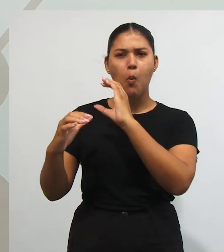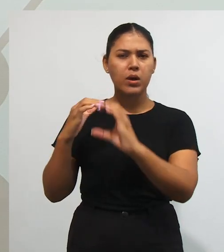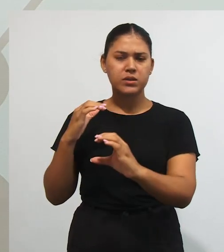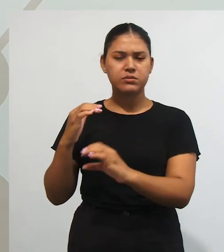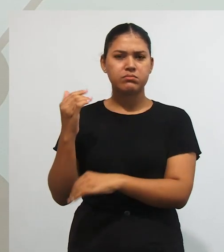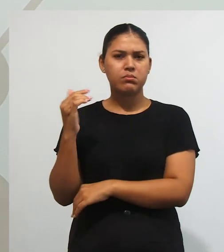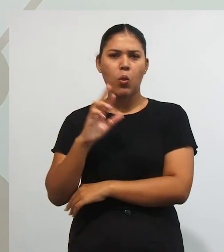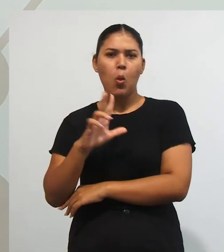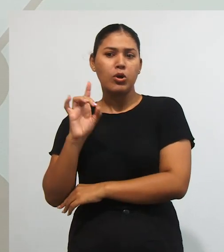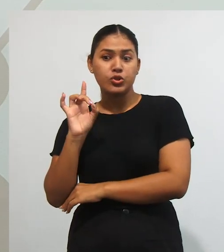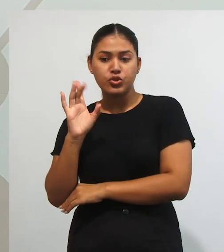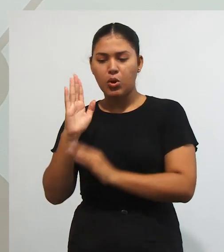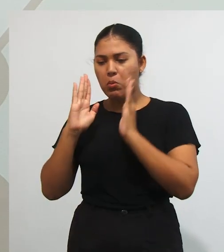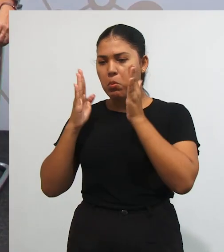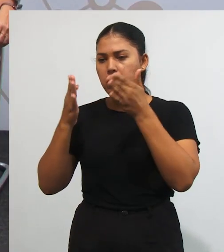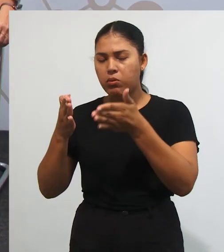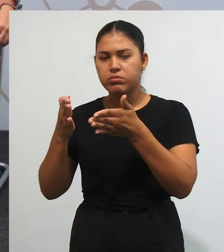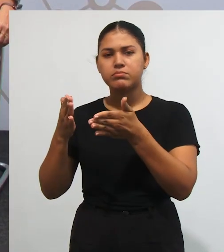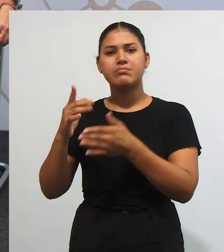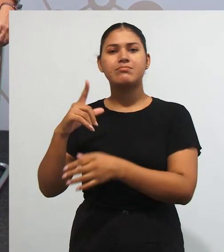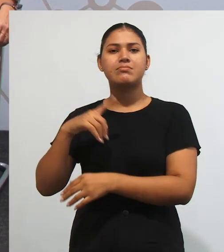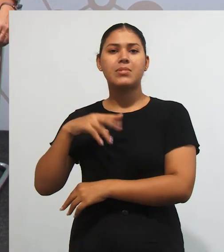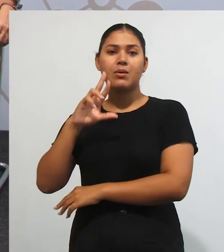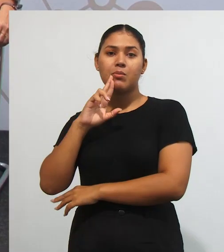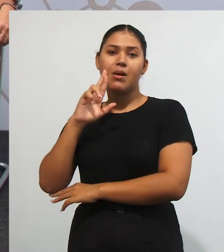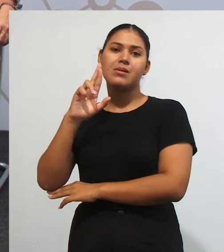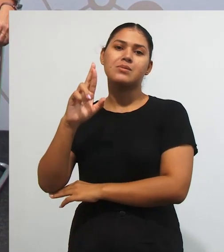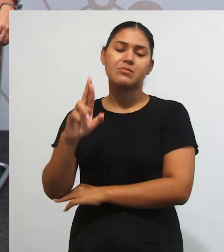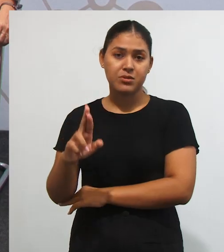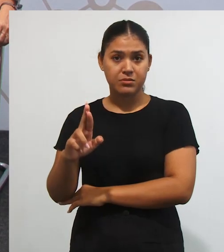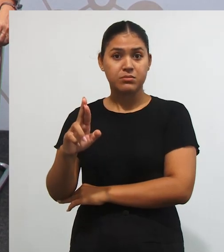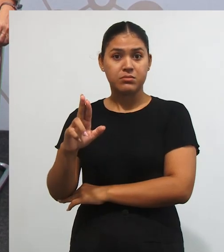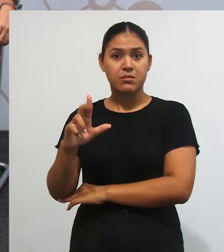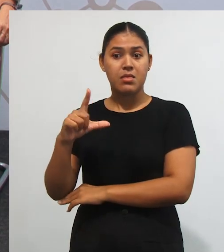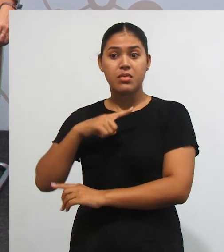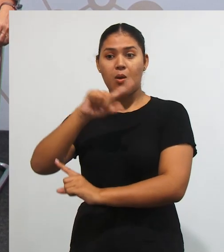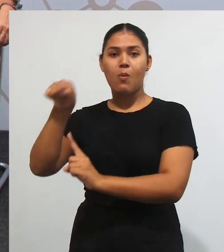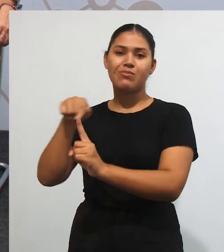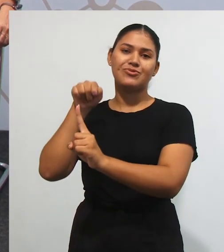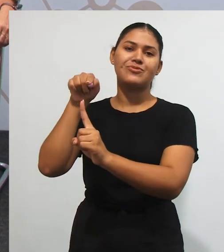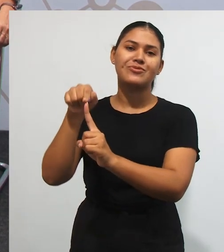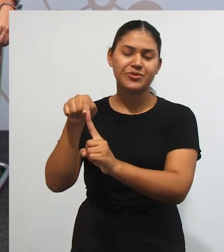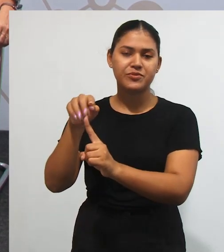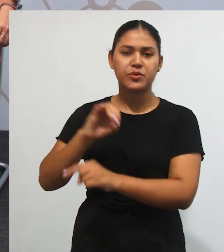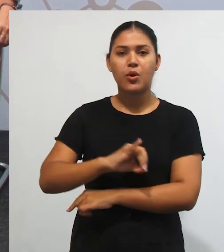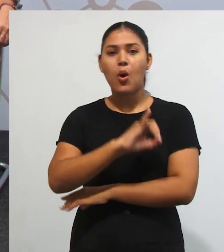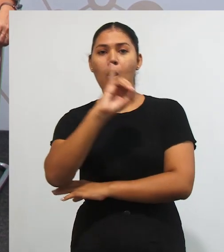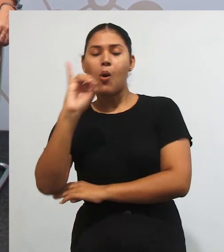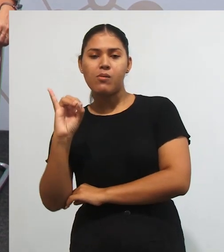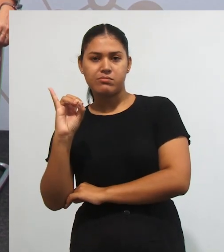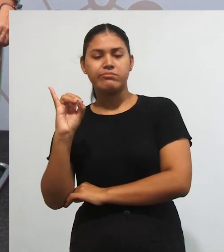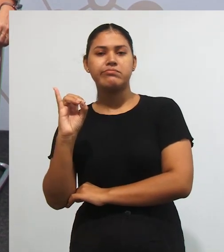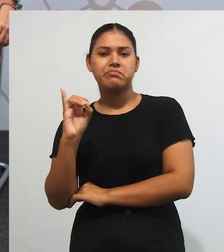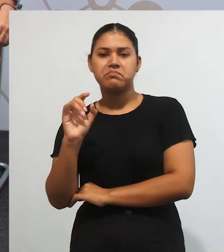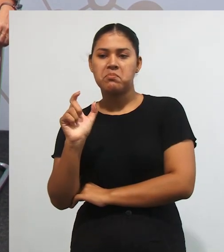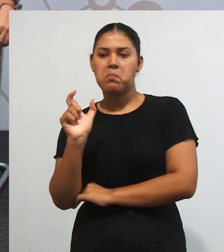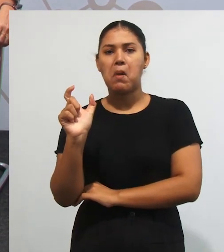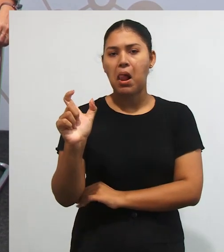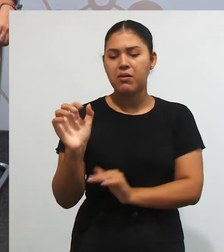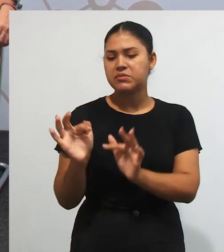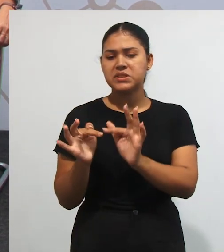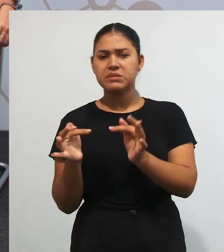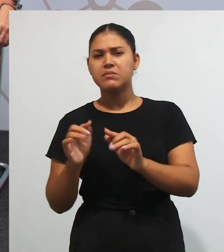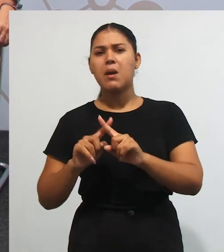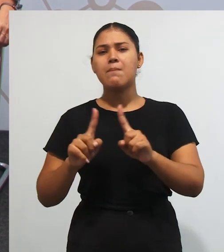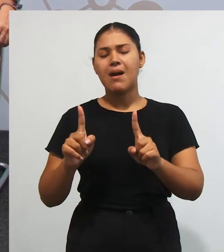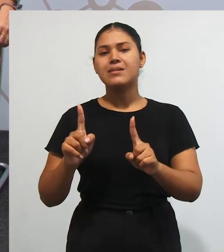existe uma resposta, existem intenções nesse simples oi, nesse simples ato de